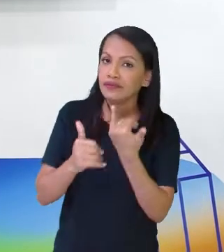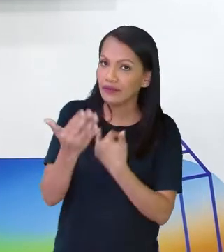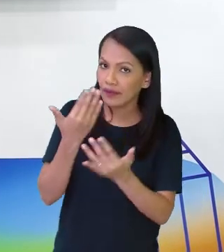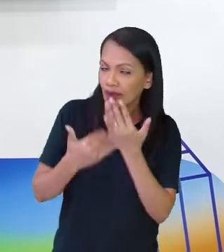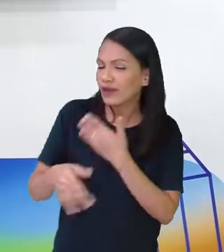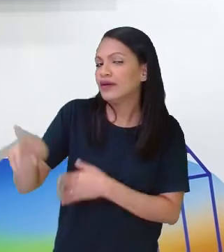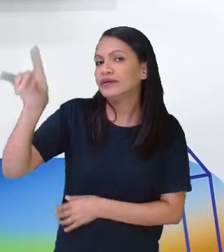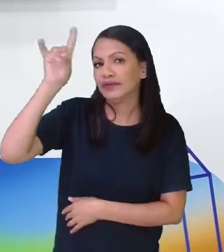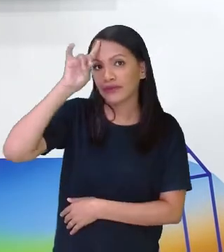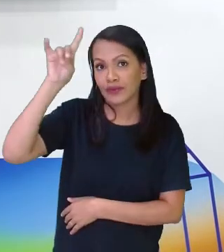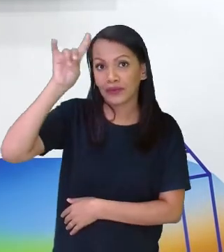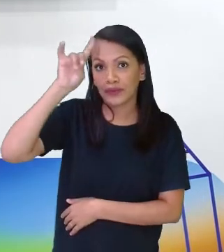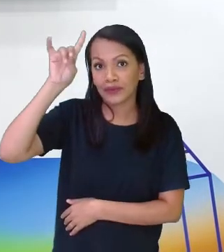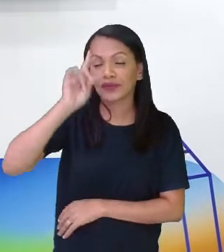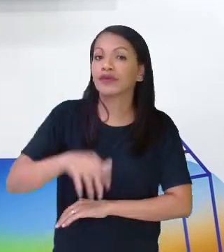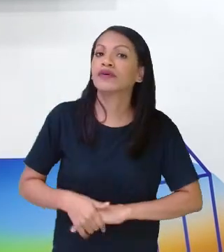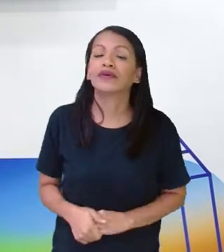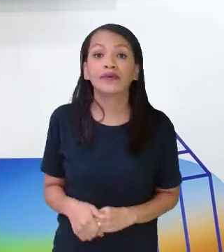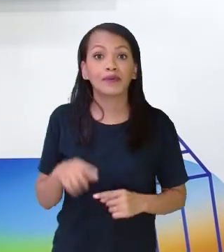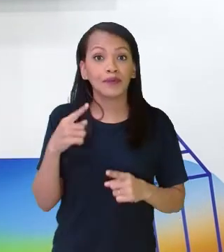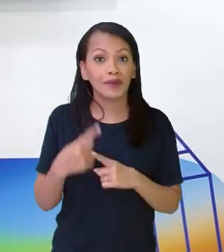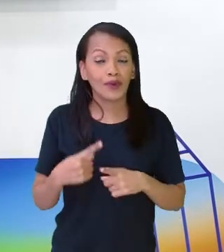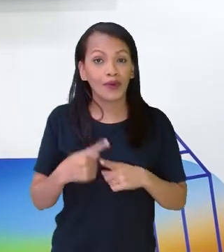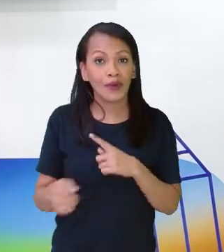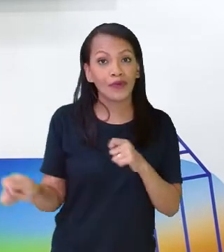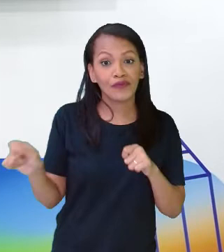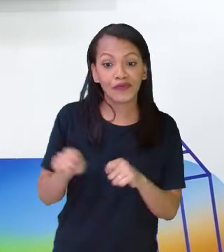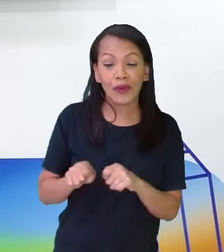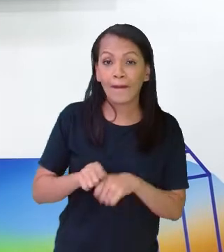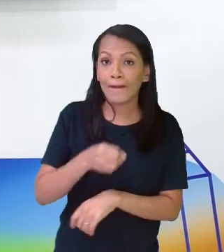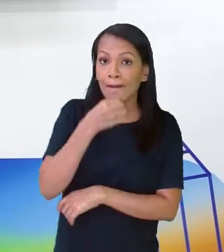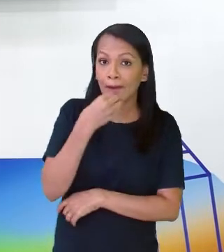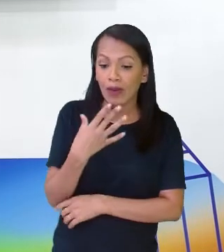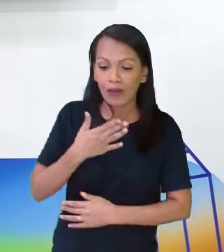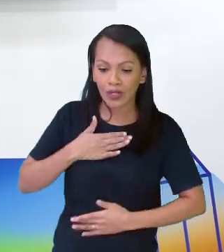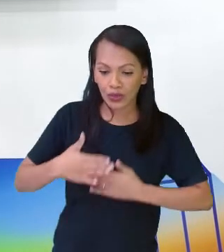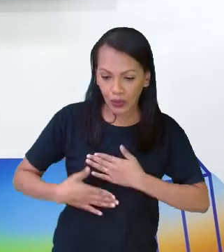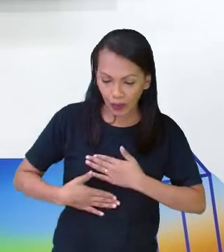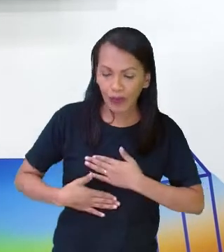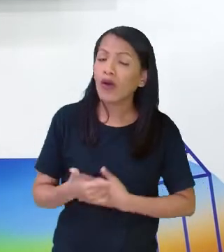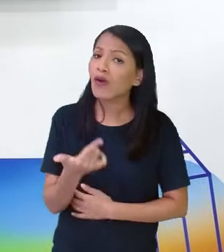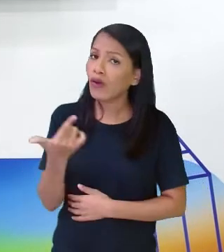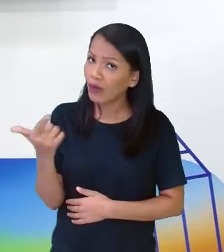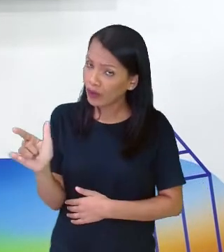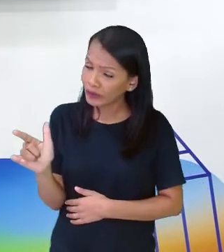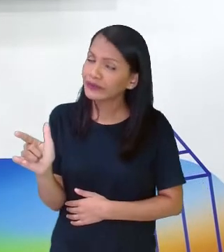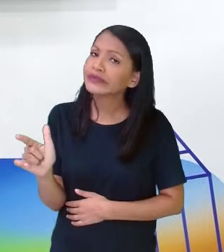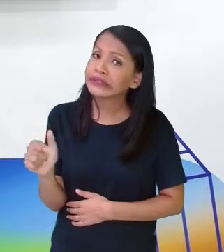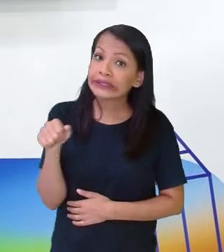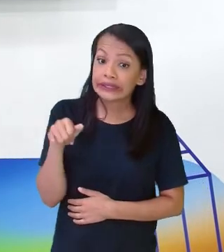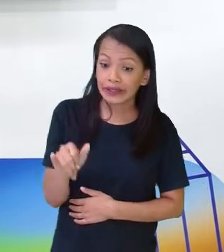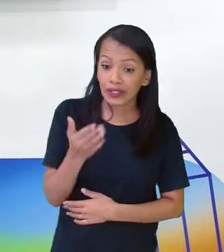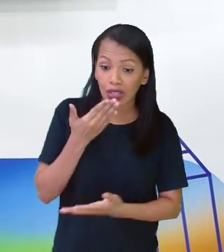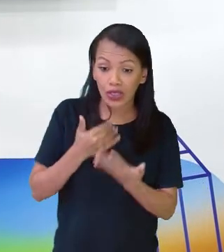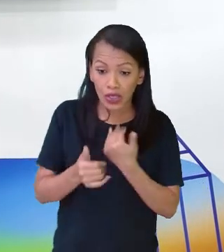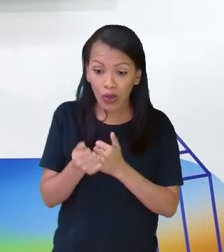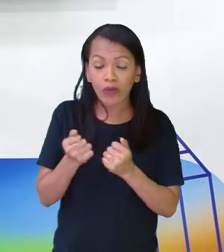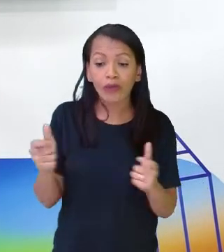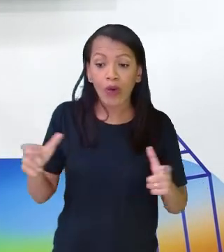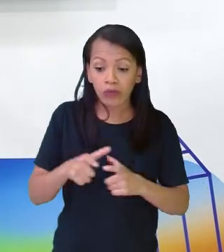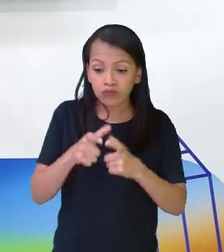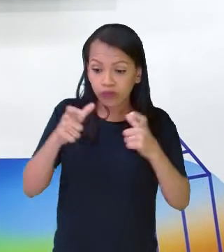também todos os dias, porque eles também fazem bem para o nosso corpo. E outros que, se a gente consumir em